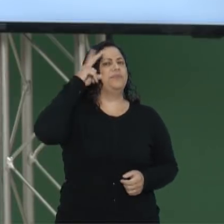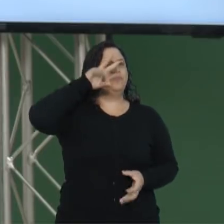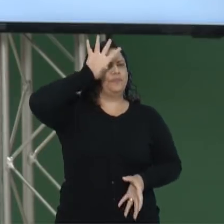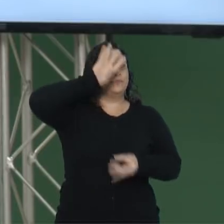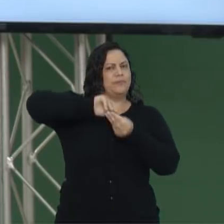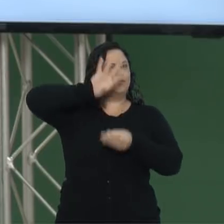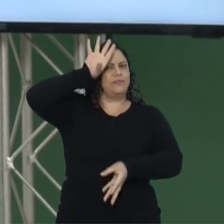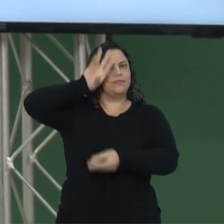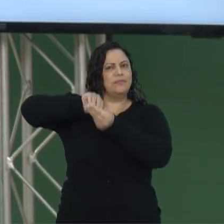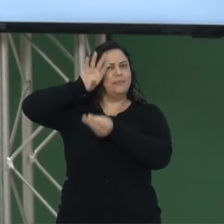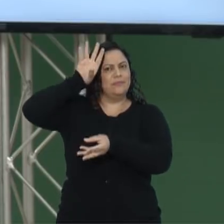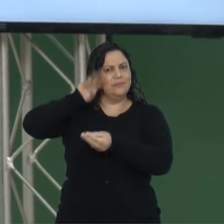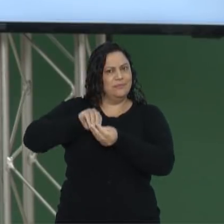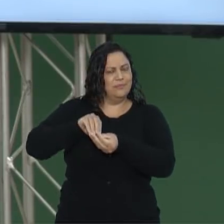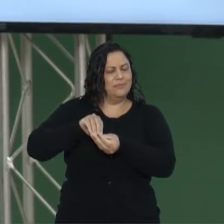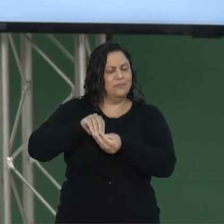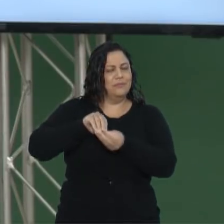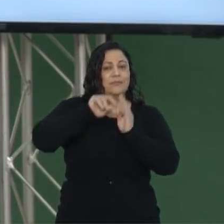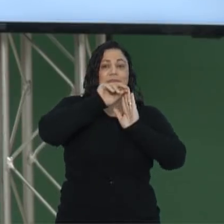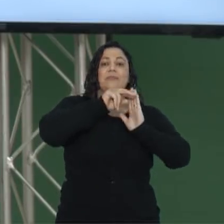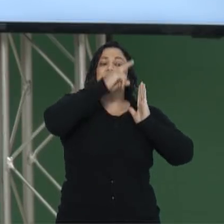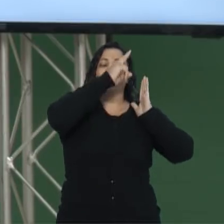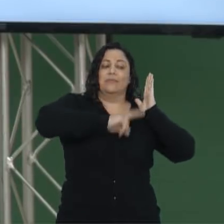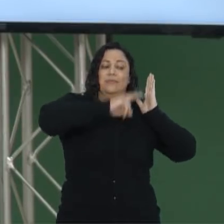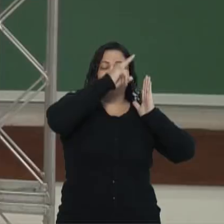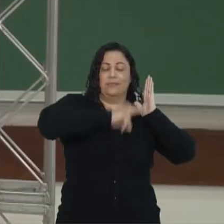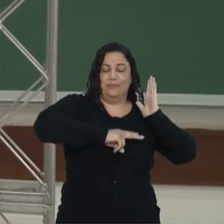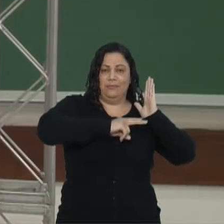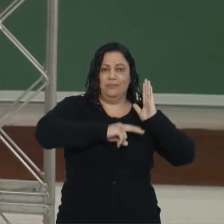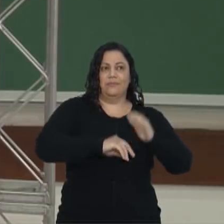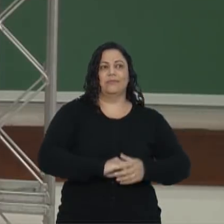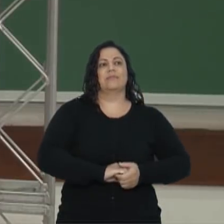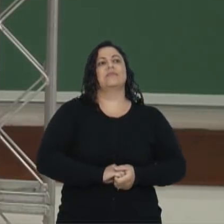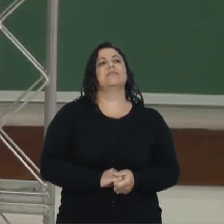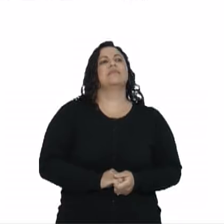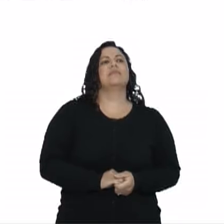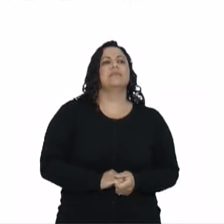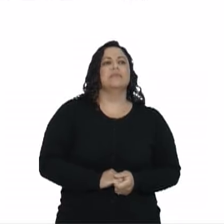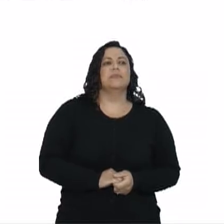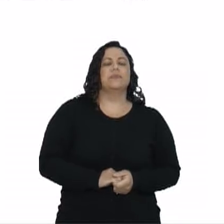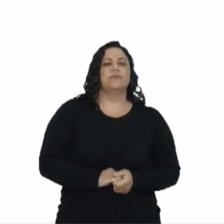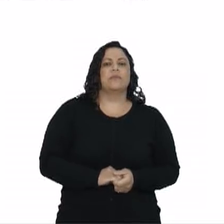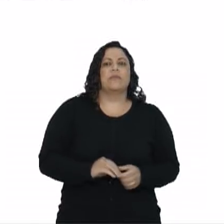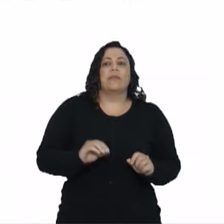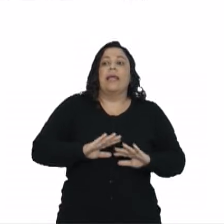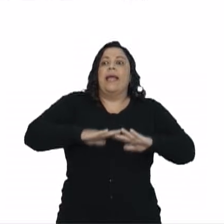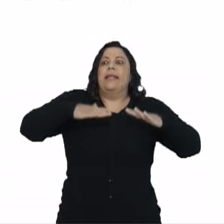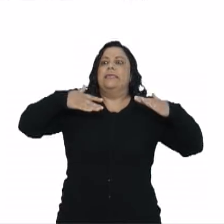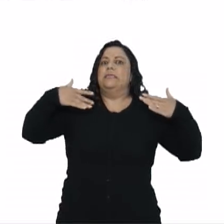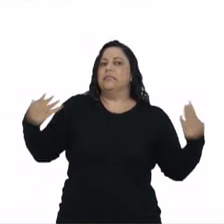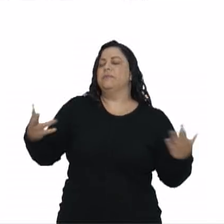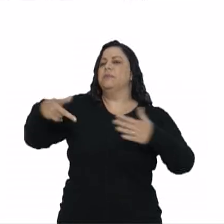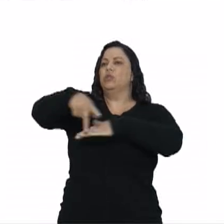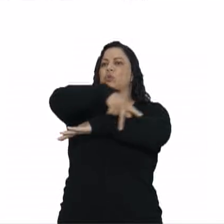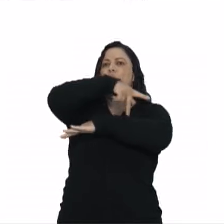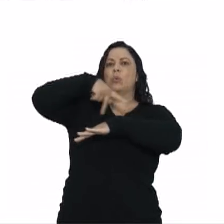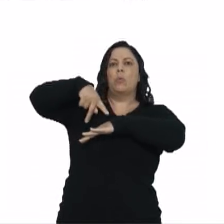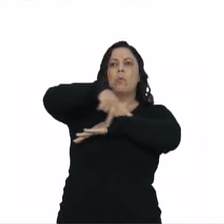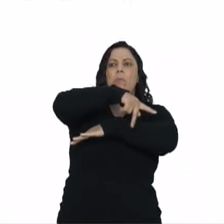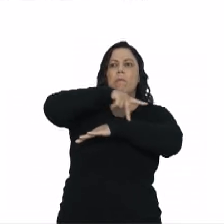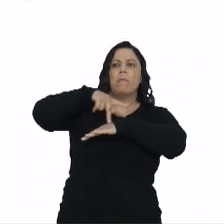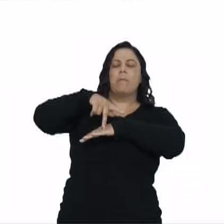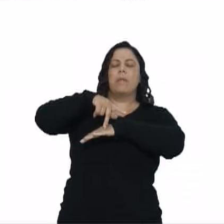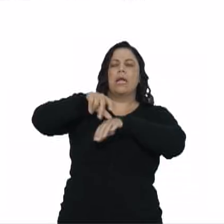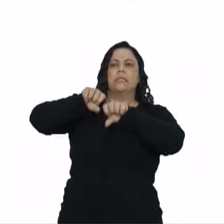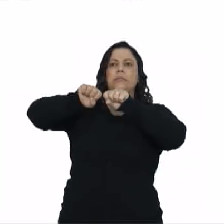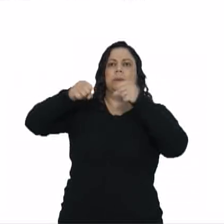fragmentos. Nós lemos trechos nas aulas, não é isso? Veja lá. De repente o país fica sem TV por tempo